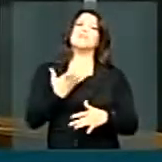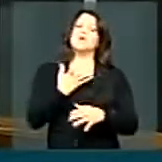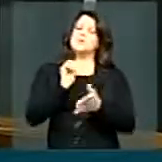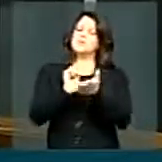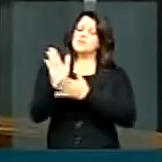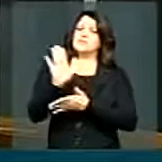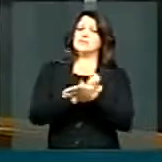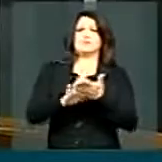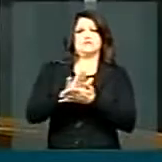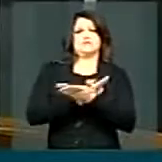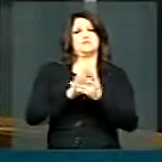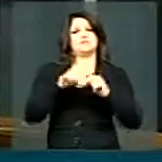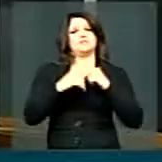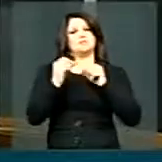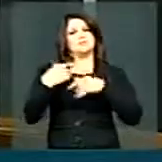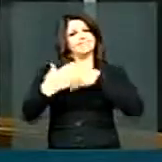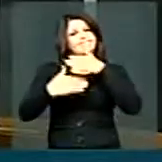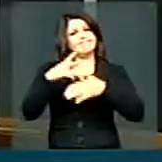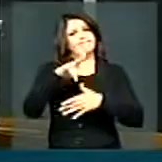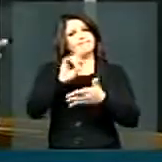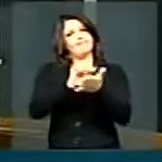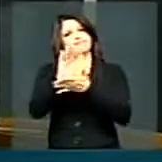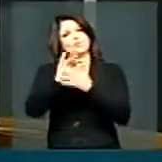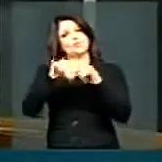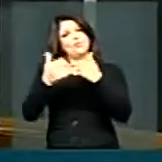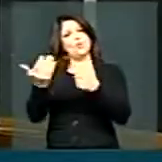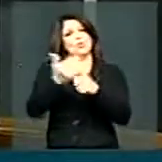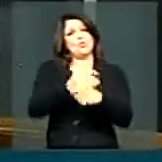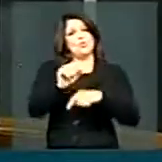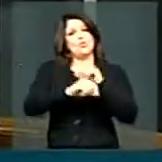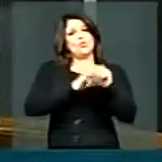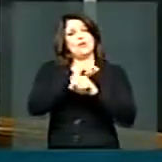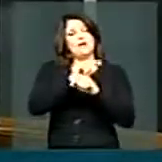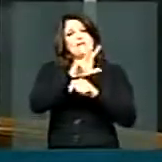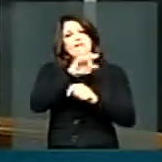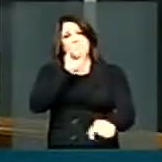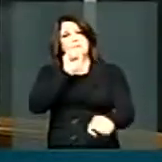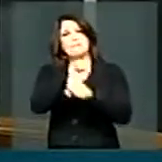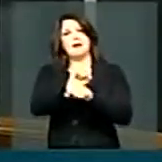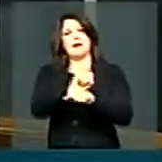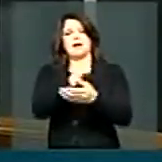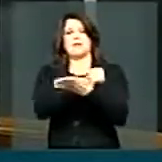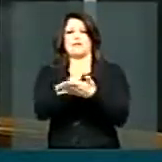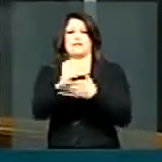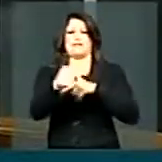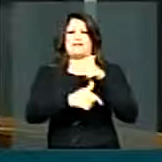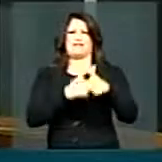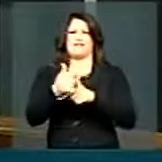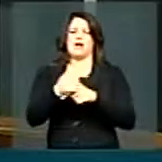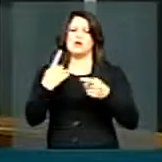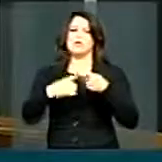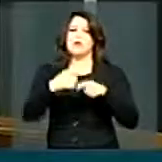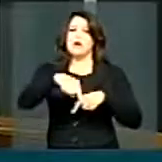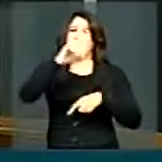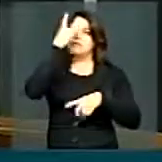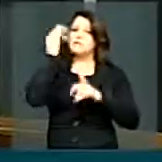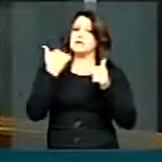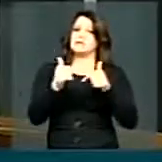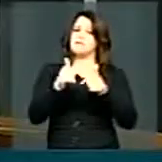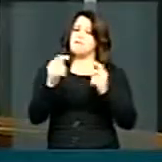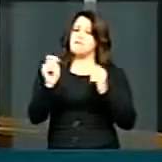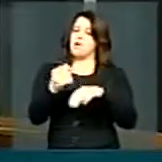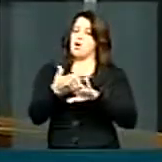as demissões, que esse processo de demissão seja substituído pela suspensão temporária de contratos, que esses trabalhadores possam